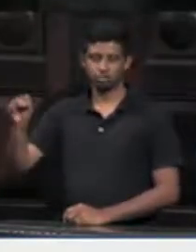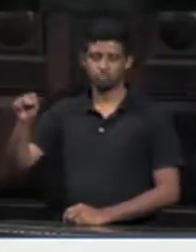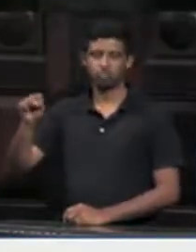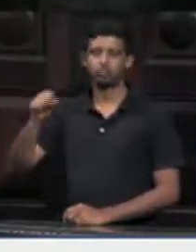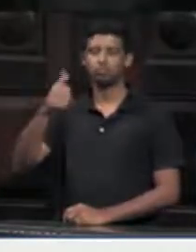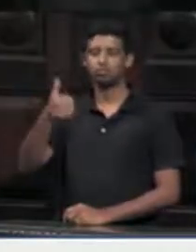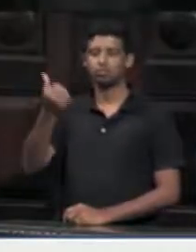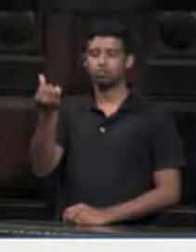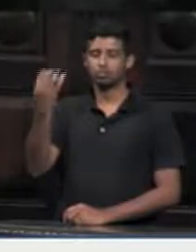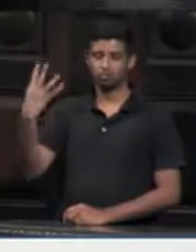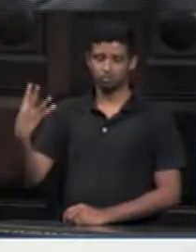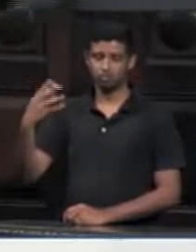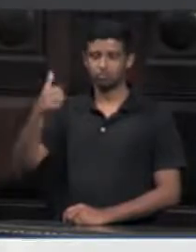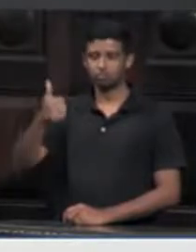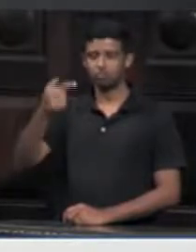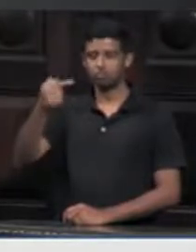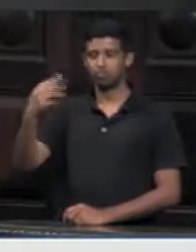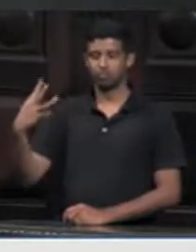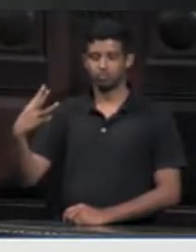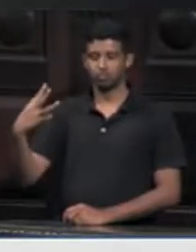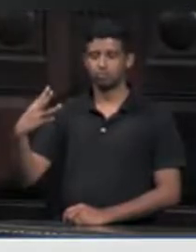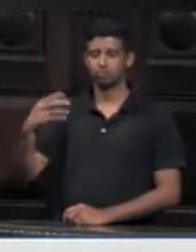164, 173,